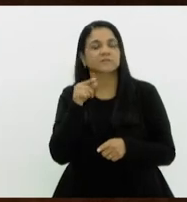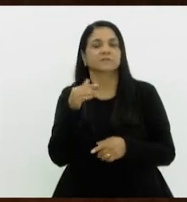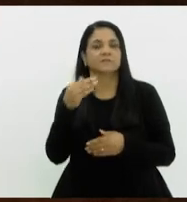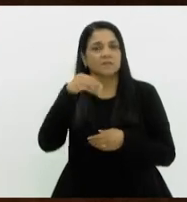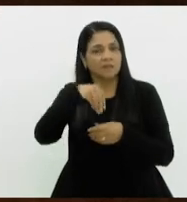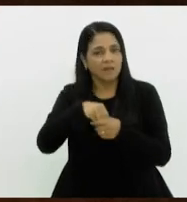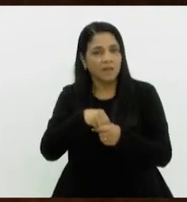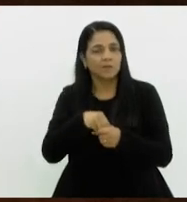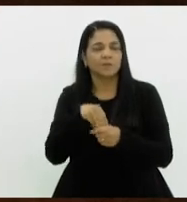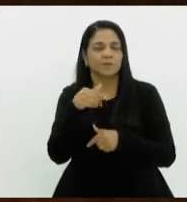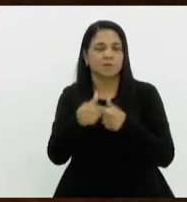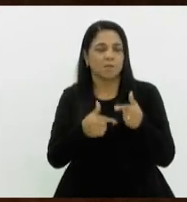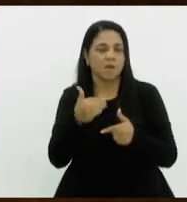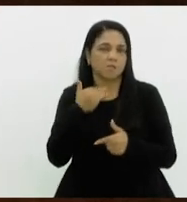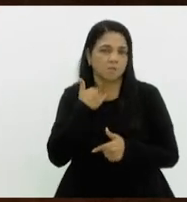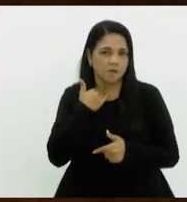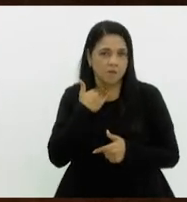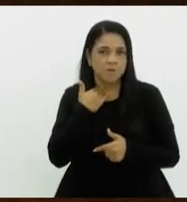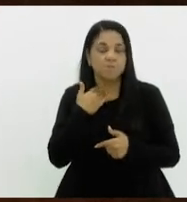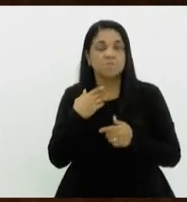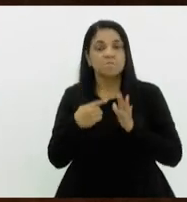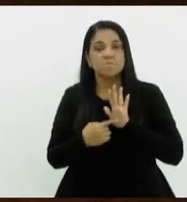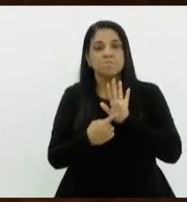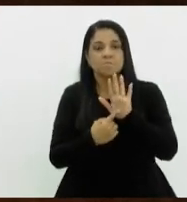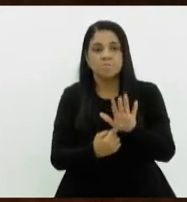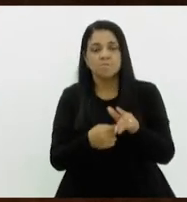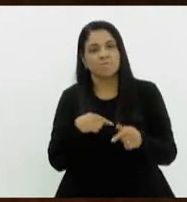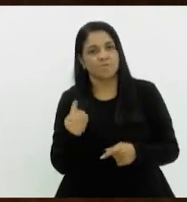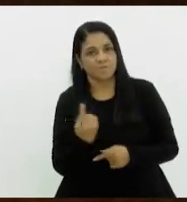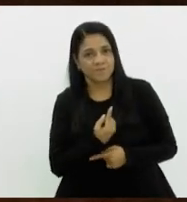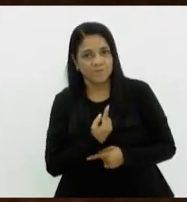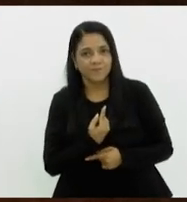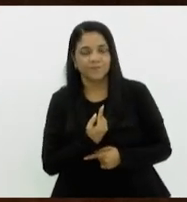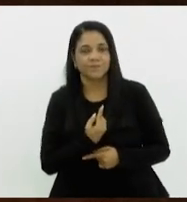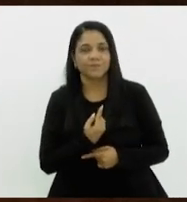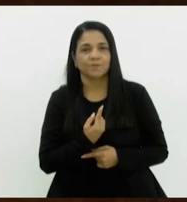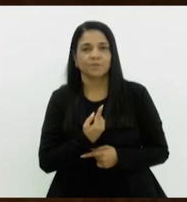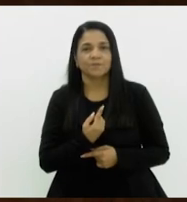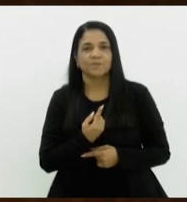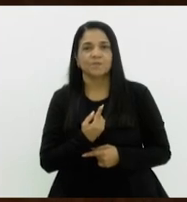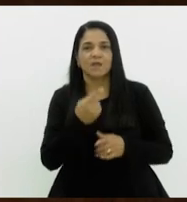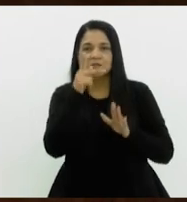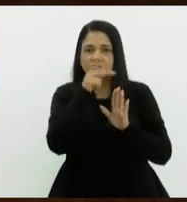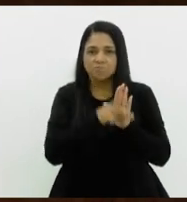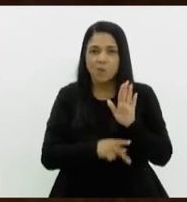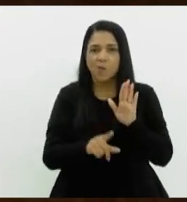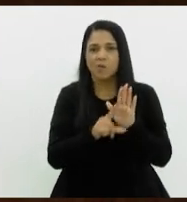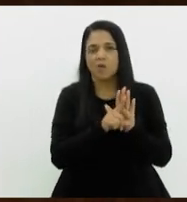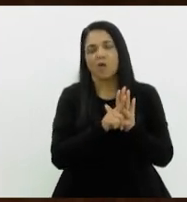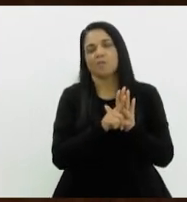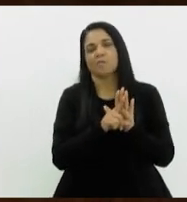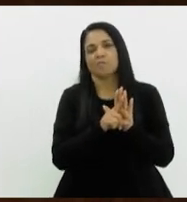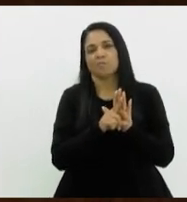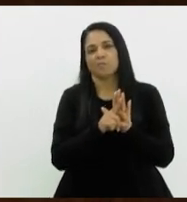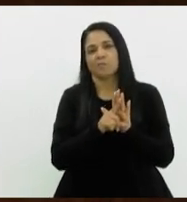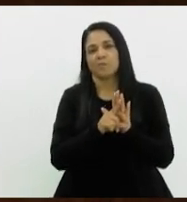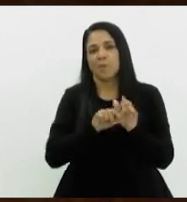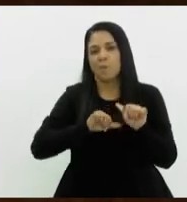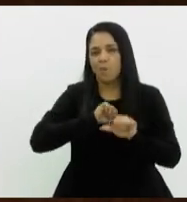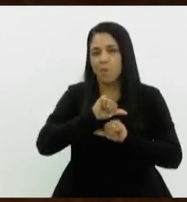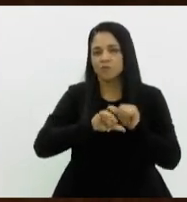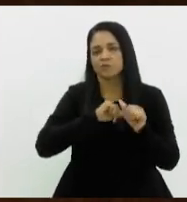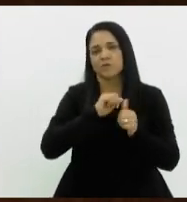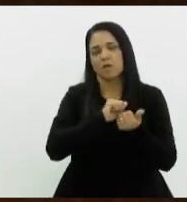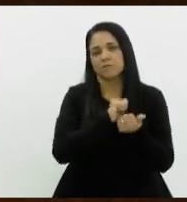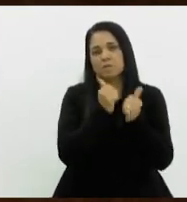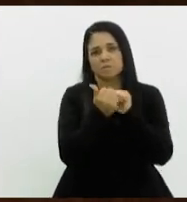bancário, é que nós apresentamos, então, essa matéria e essa lei para fazer essa modificação aqui